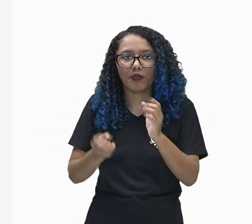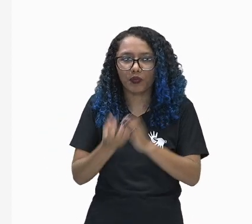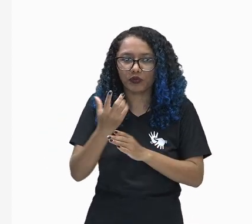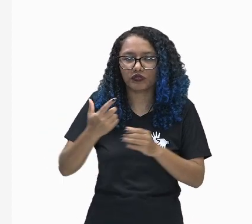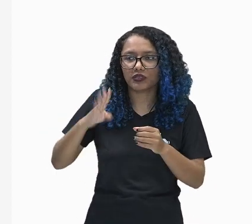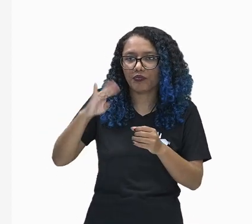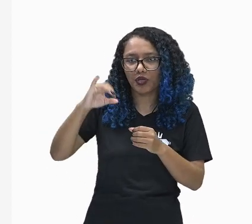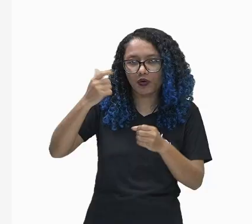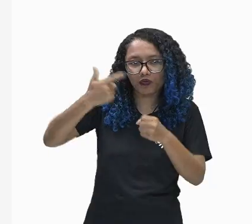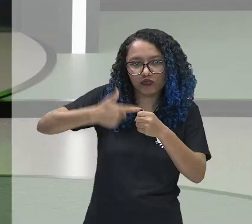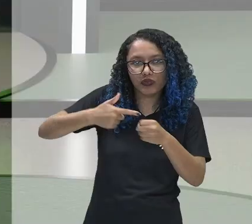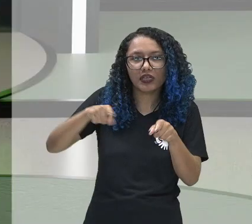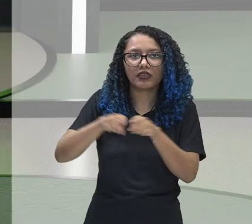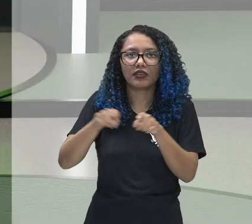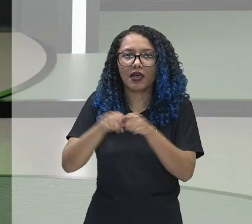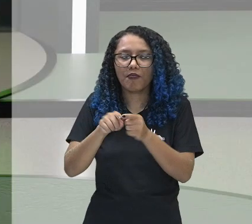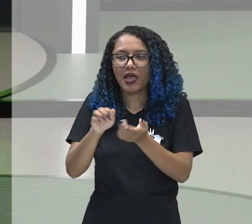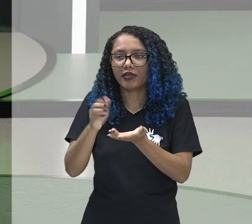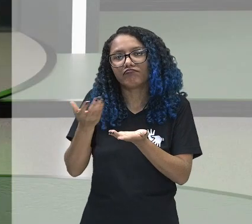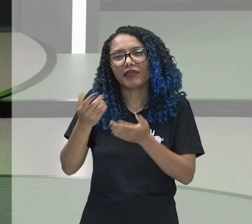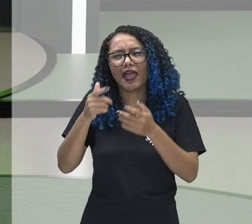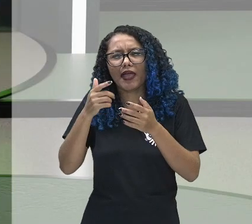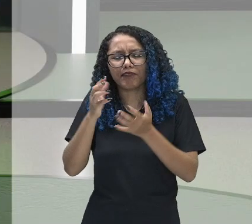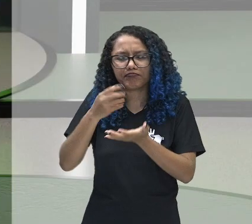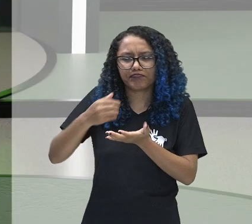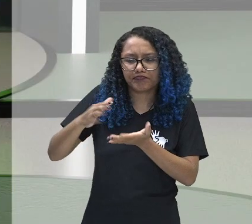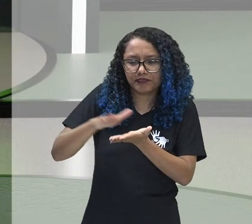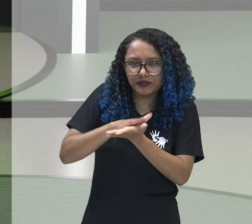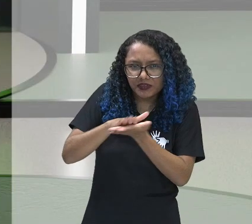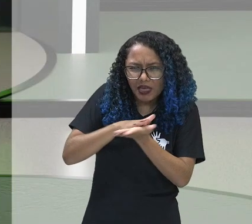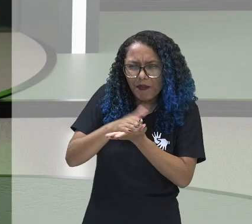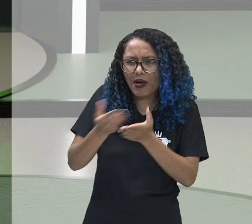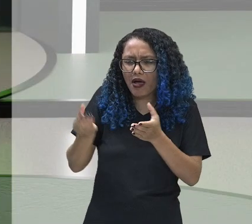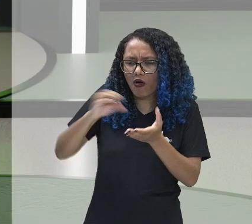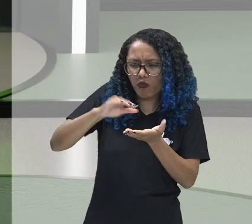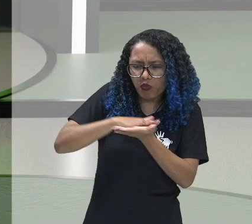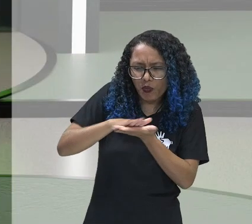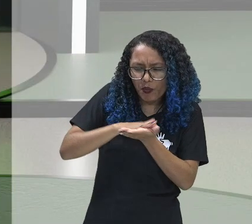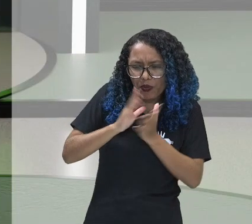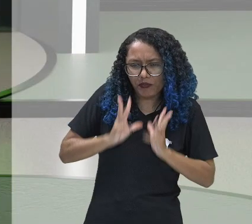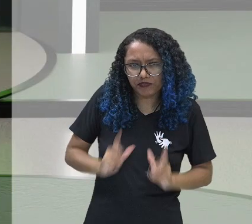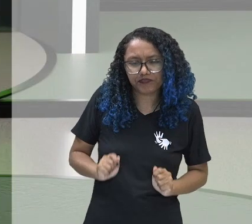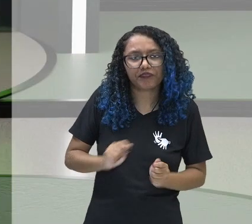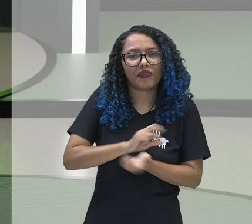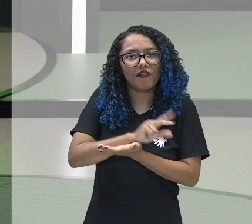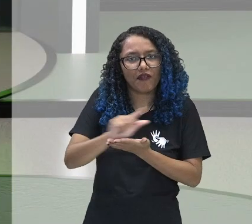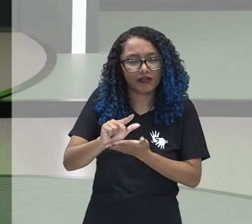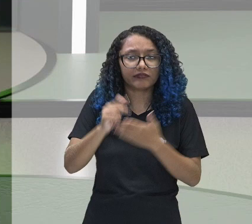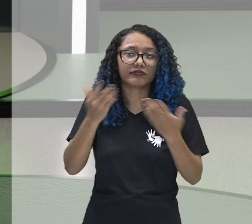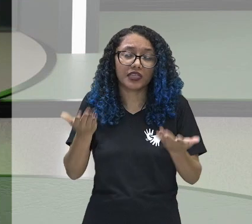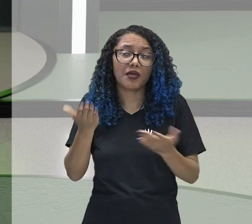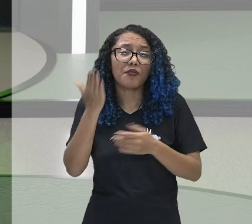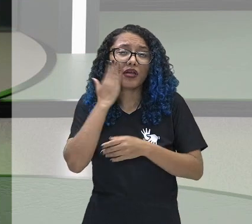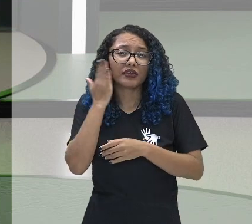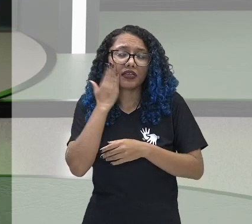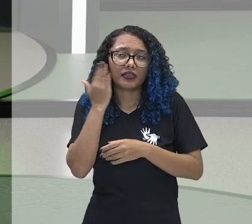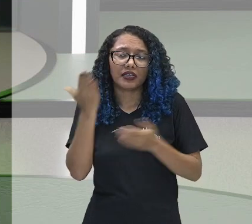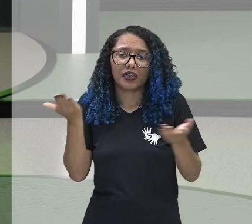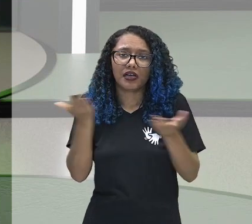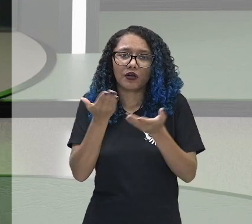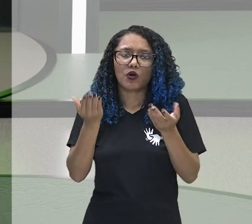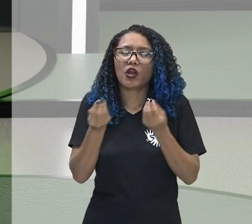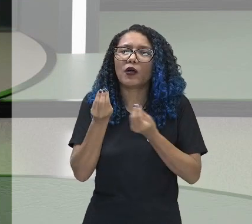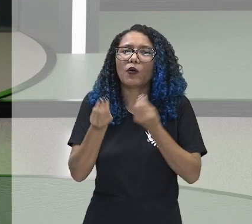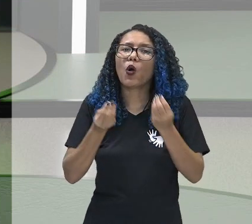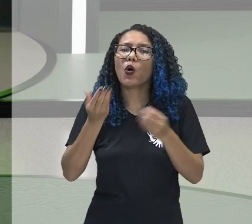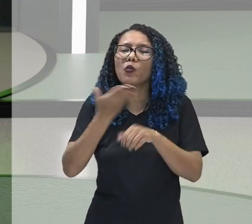detergente também vêm avançando cada vez mais. Para a gente entender um pouquinho, na